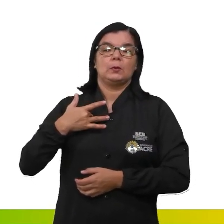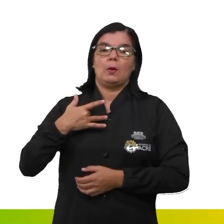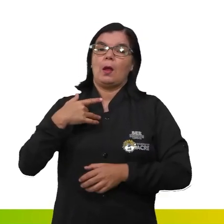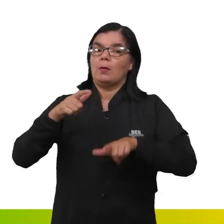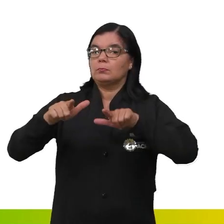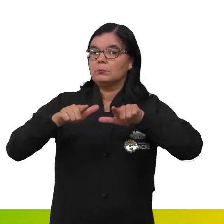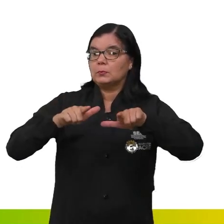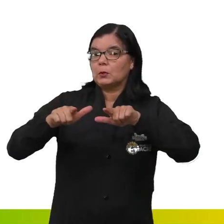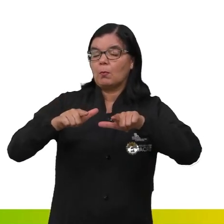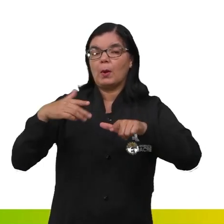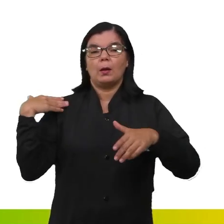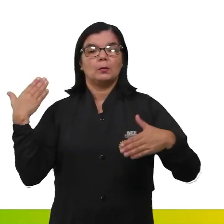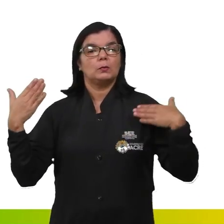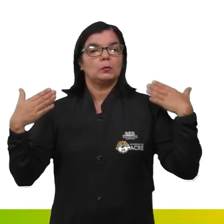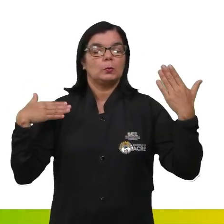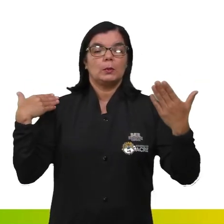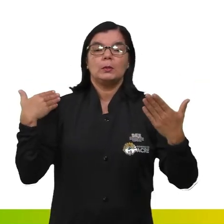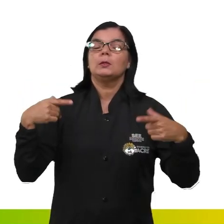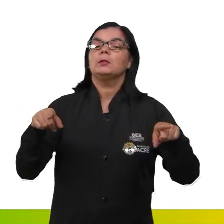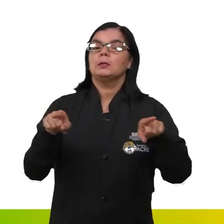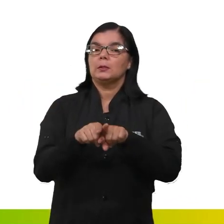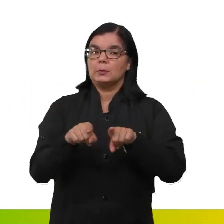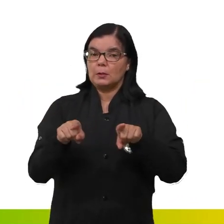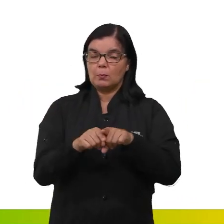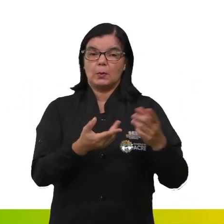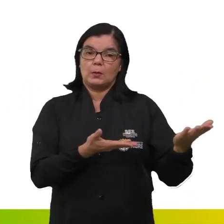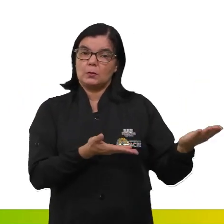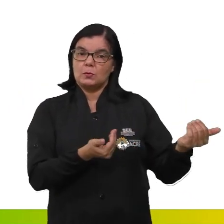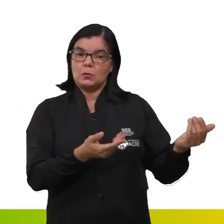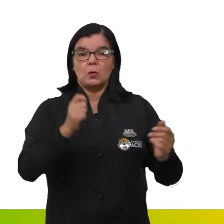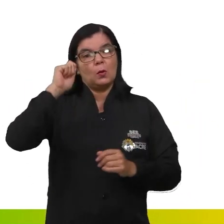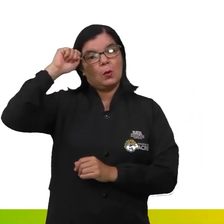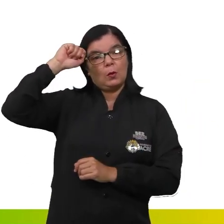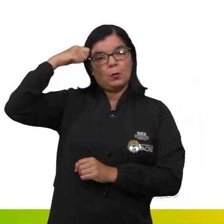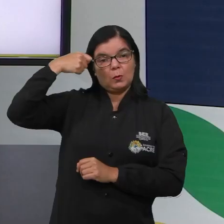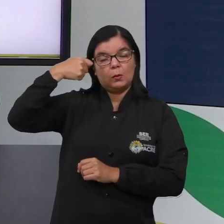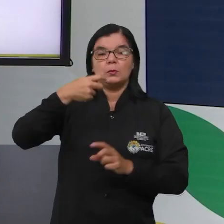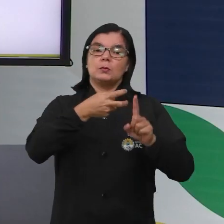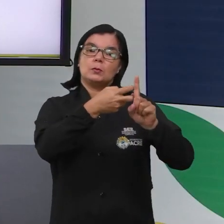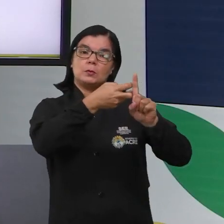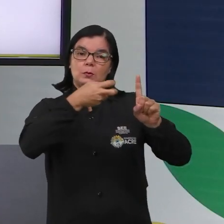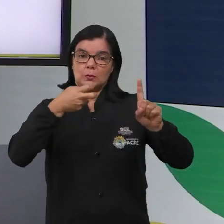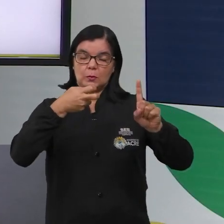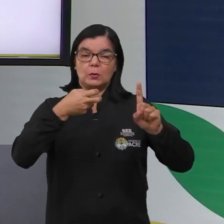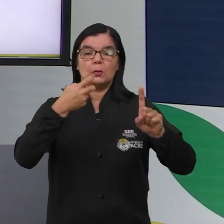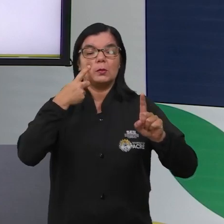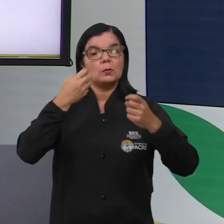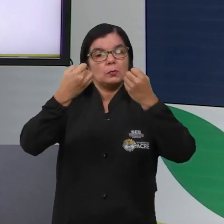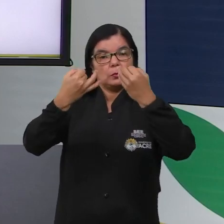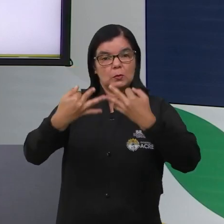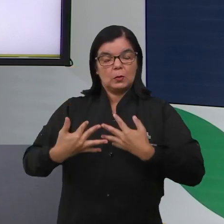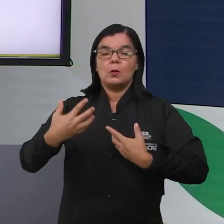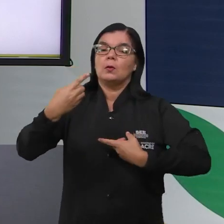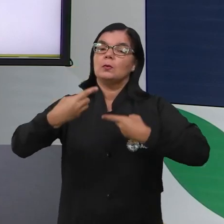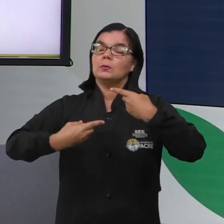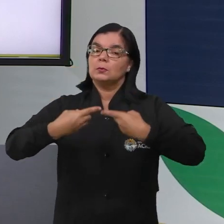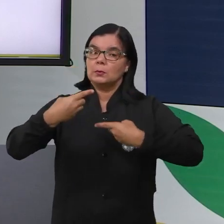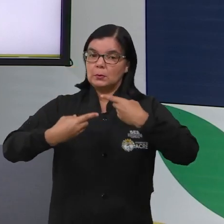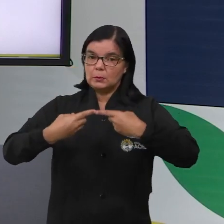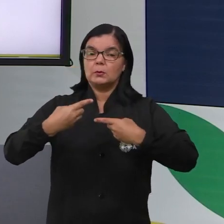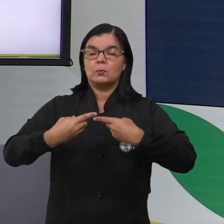emprego, lazer, especialmente para jovens negros e indígenas. E aqui eu quero abordar uma polêmica